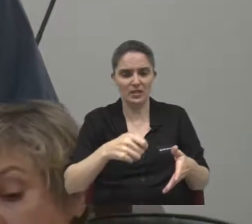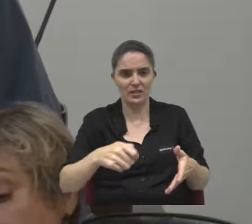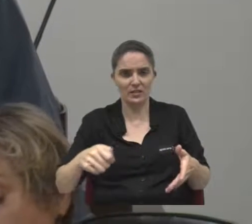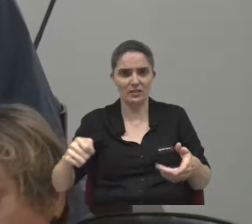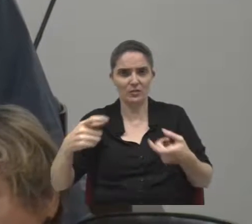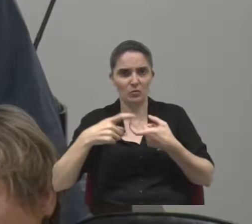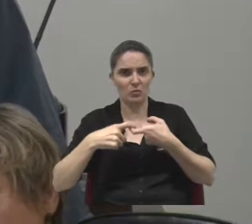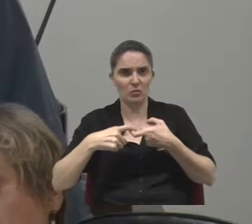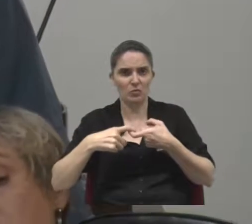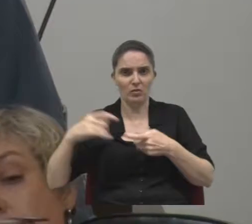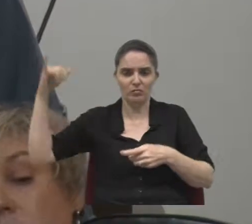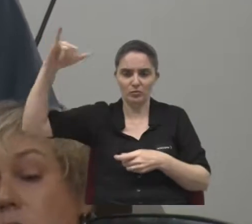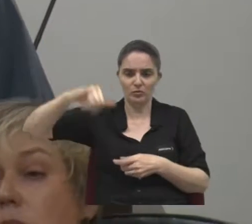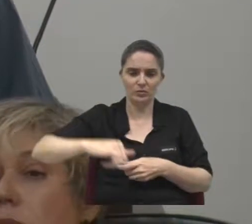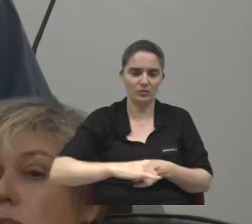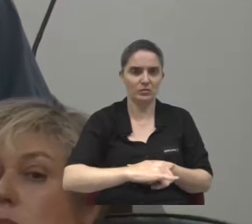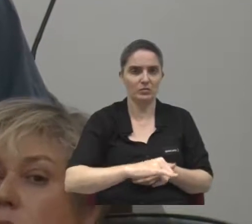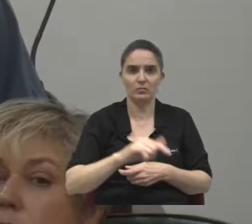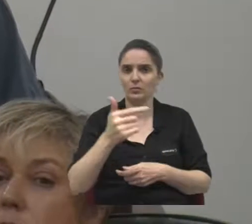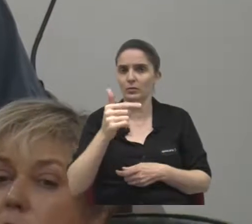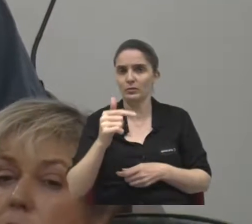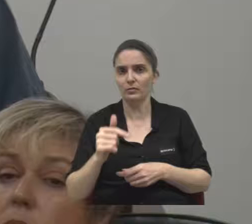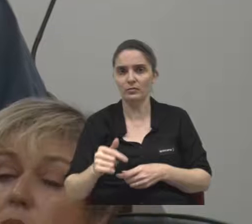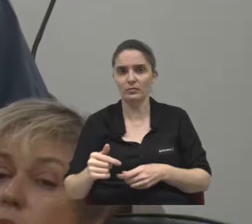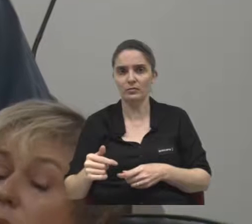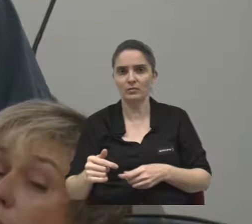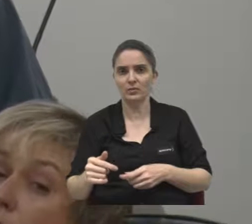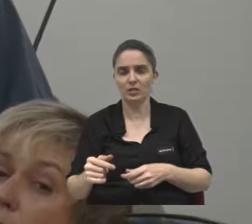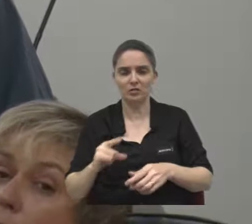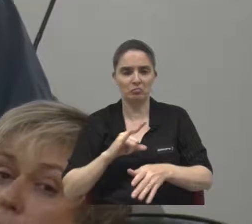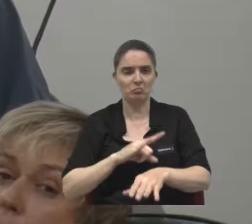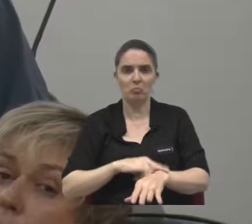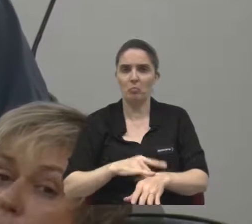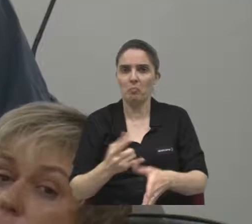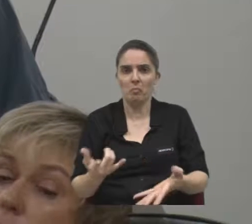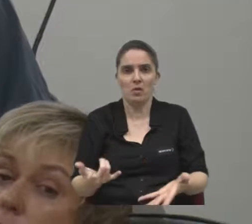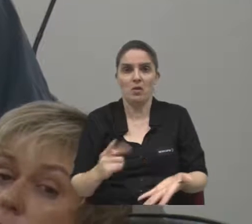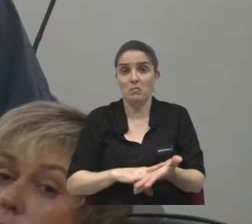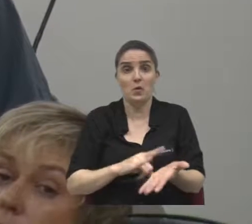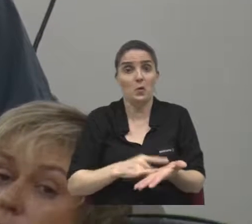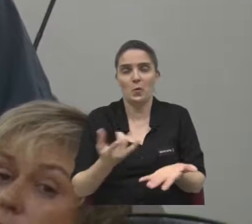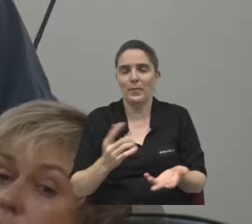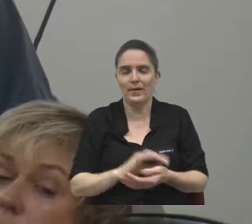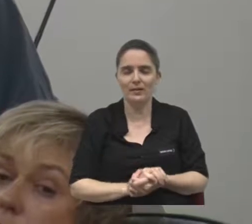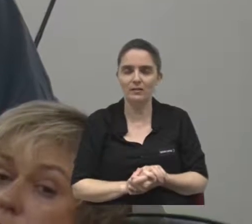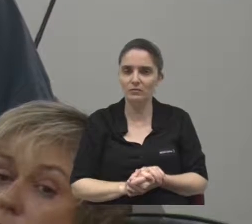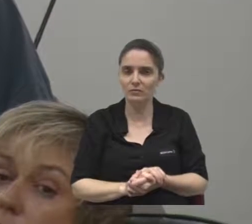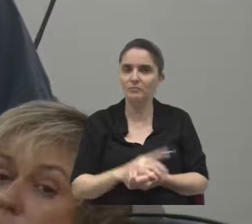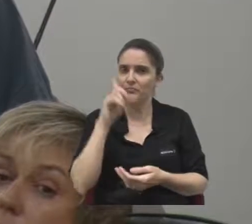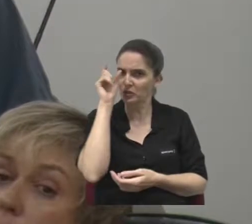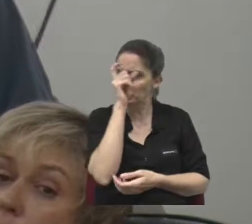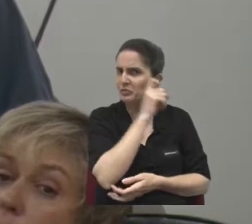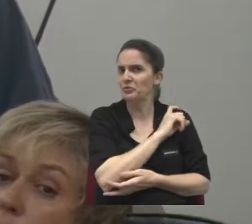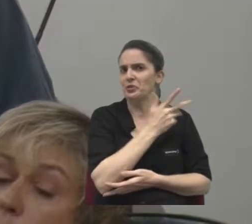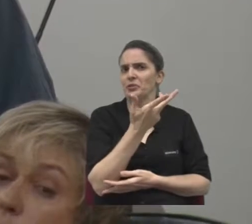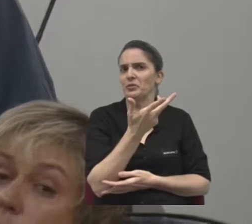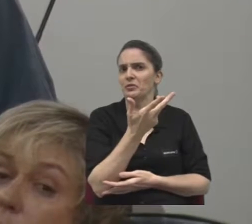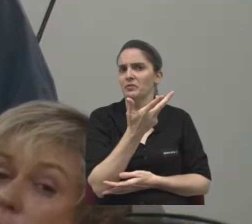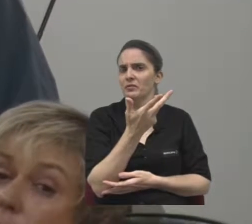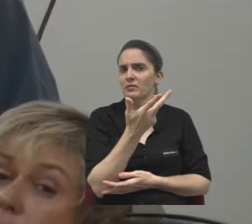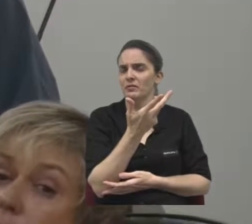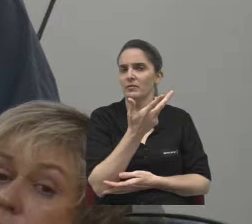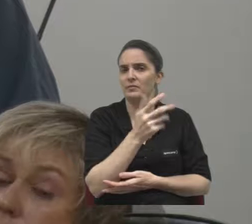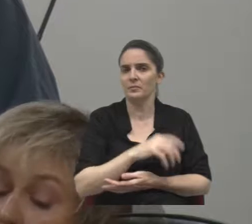nem com a segunda via, aí o Ministério fala que não tem esse convênio. É difícil, governo. Difícil. Eu até não